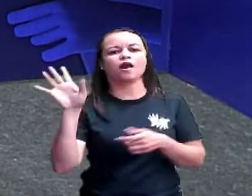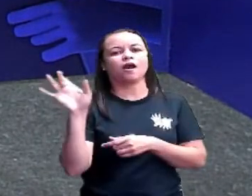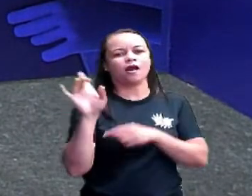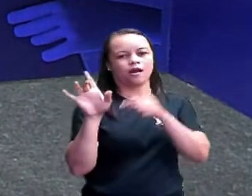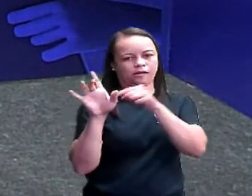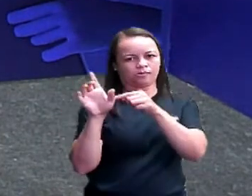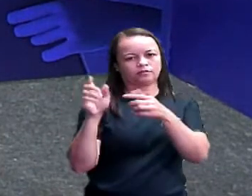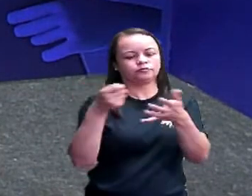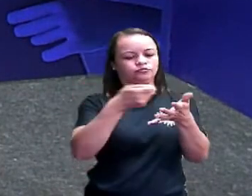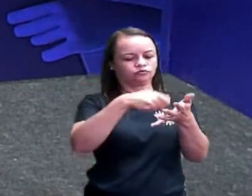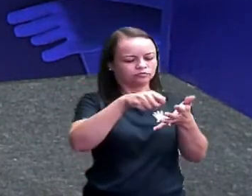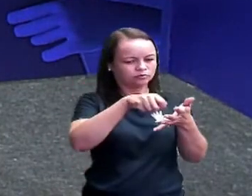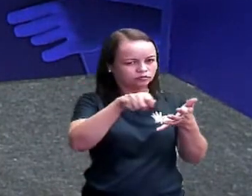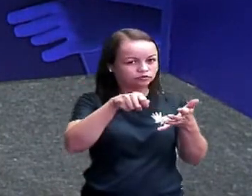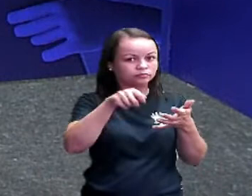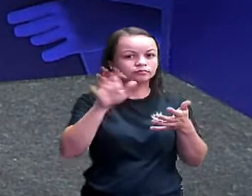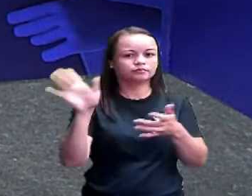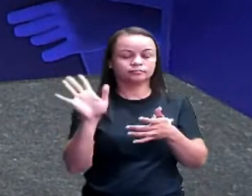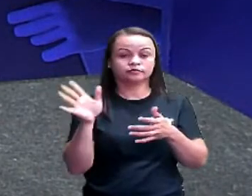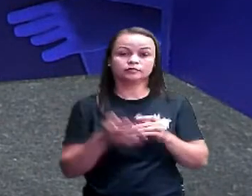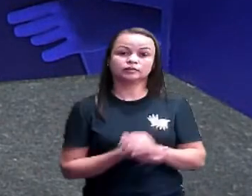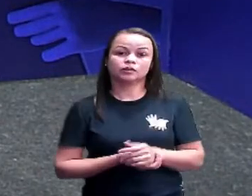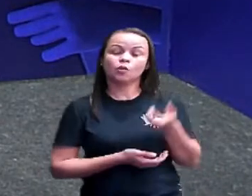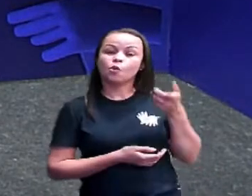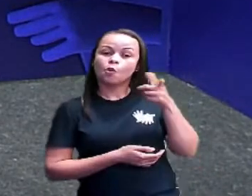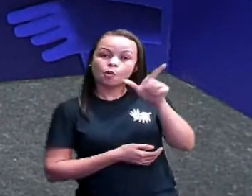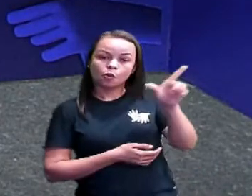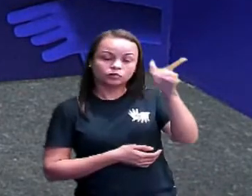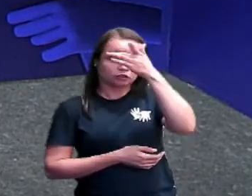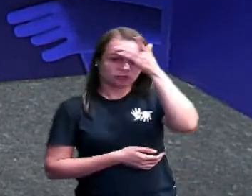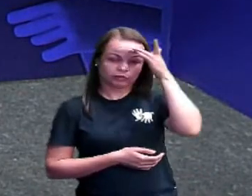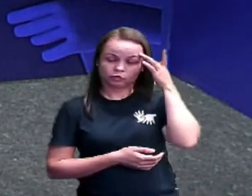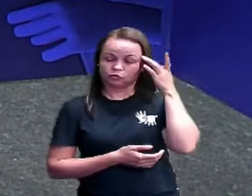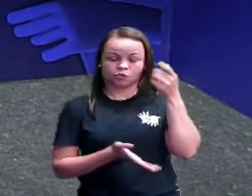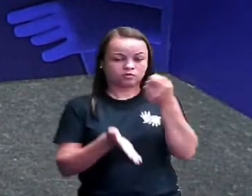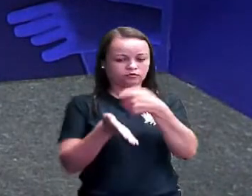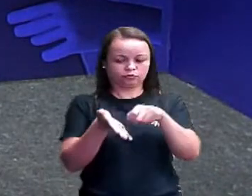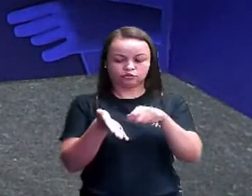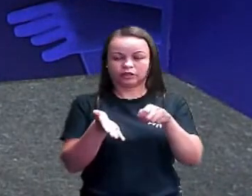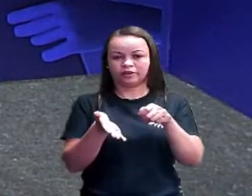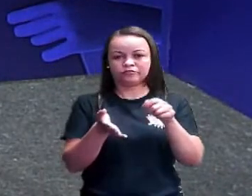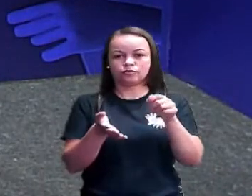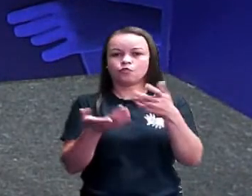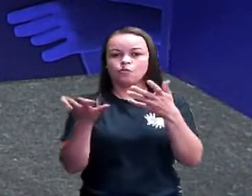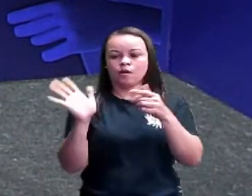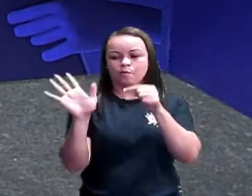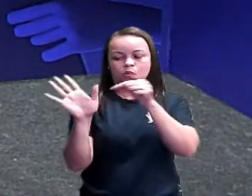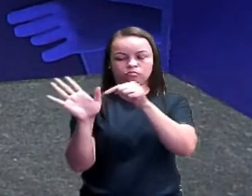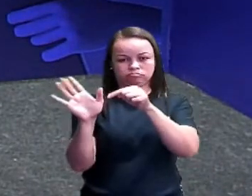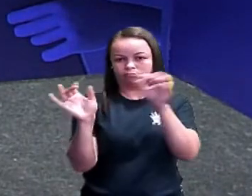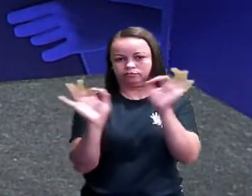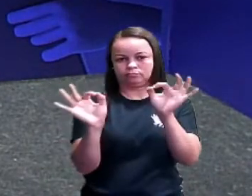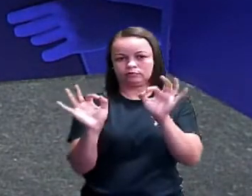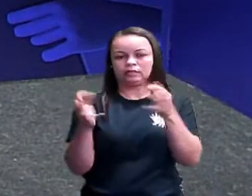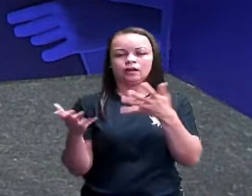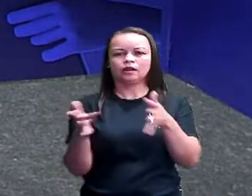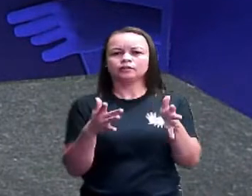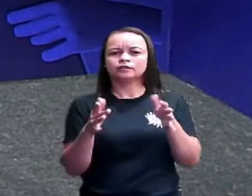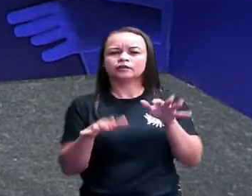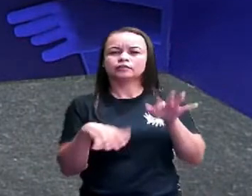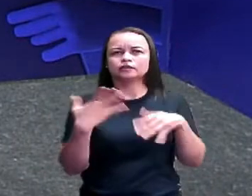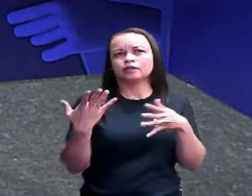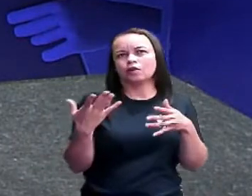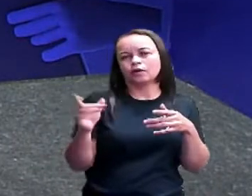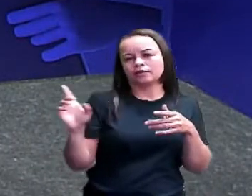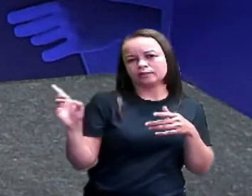isso? Outras pessoas não escrevem com a mão direita, mas quando a gente quiser se localizar a respeito de